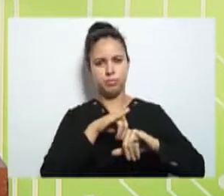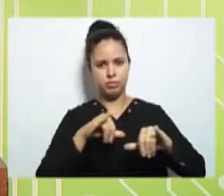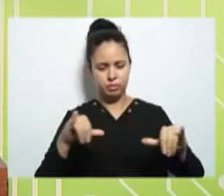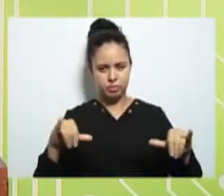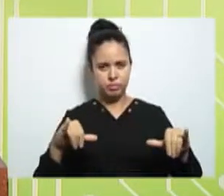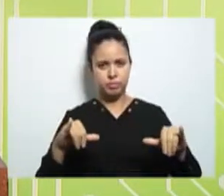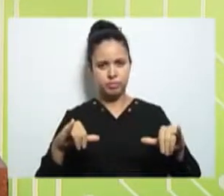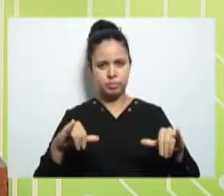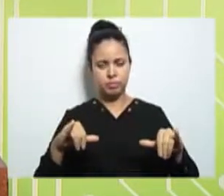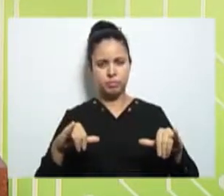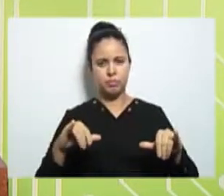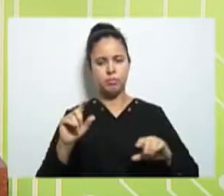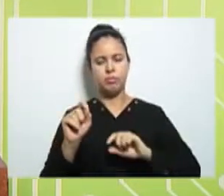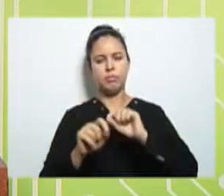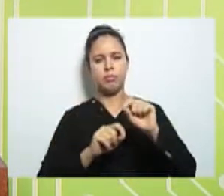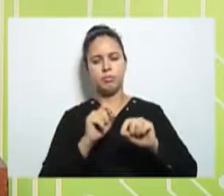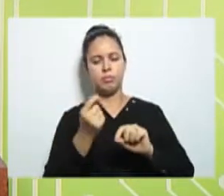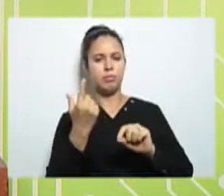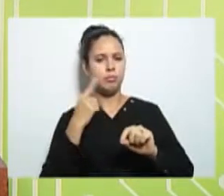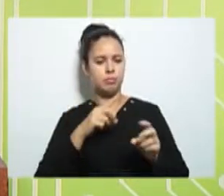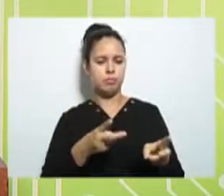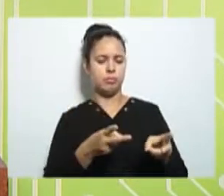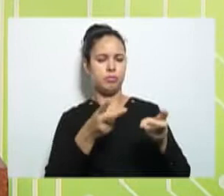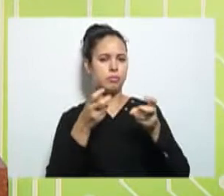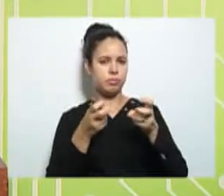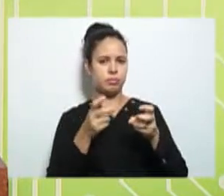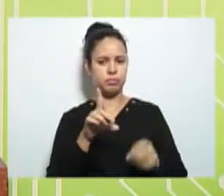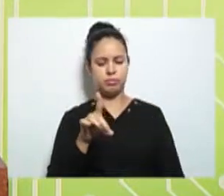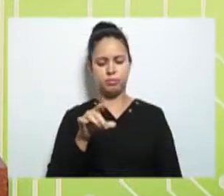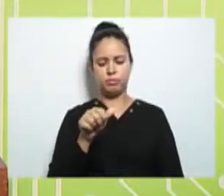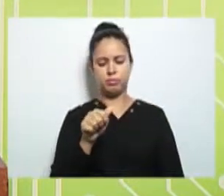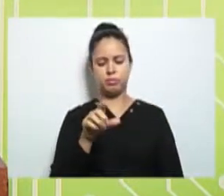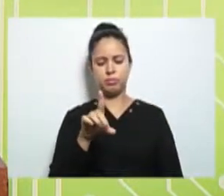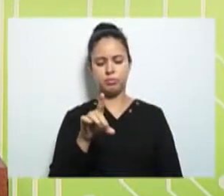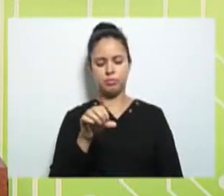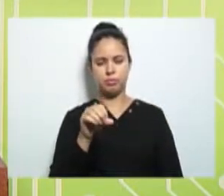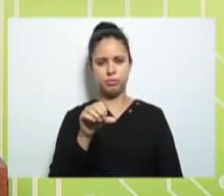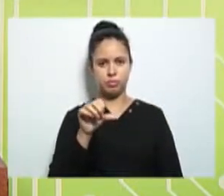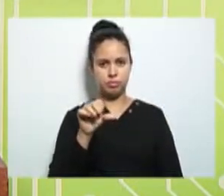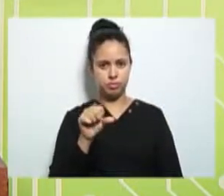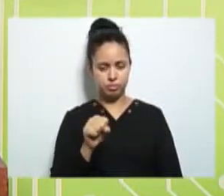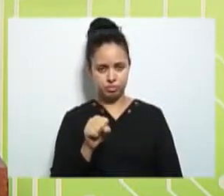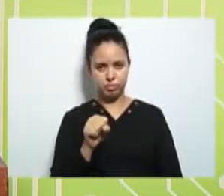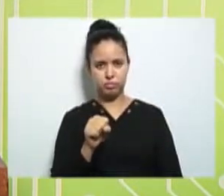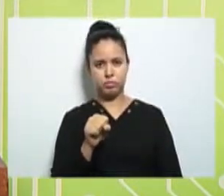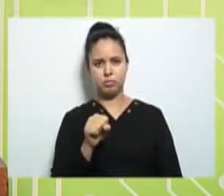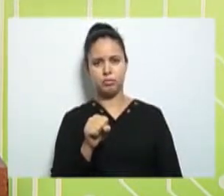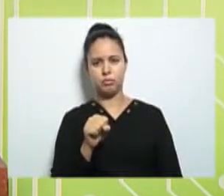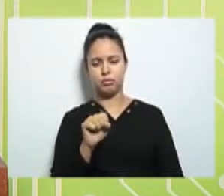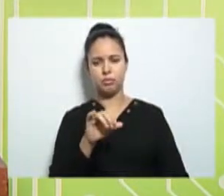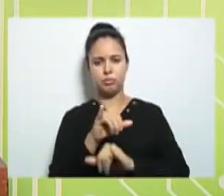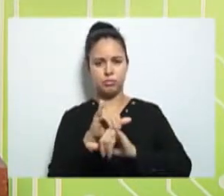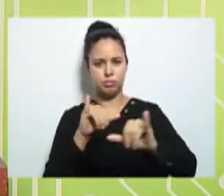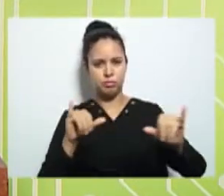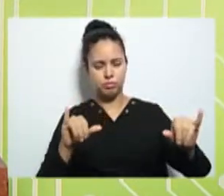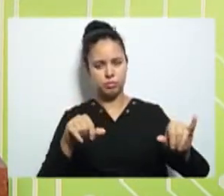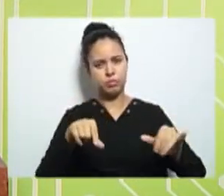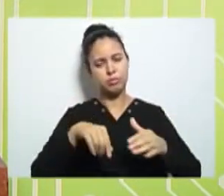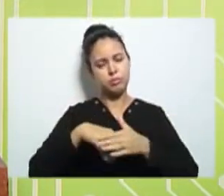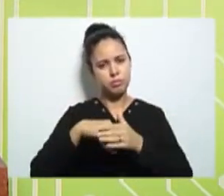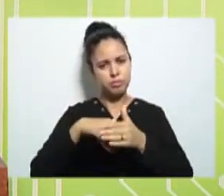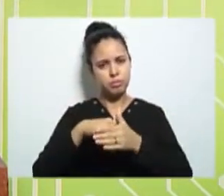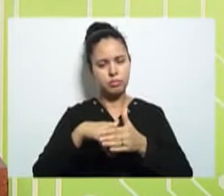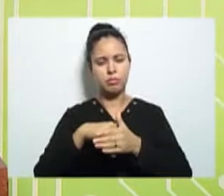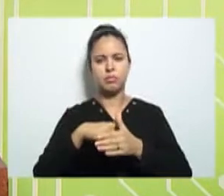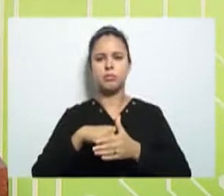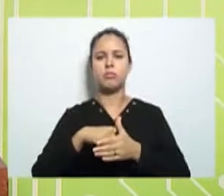tem dali? Né? O que a gente pode extrair em relação aos dados? Bom, dado, peguei uma imagem, certo? Imagem de você jogando bola, digamos